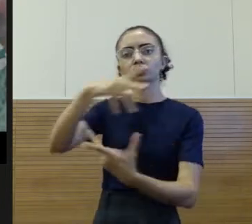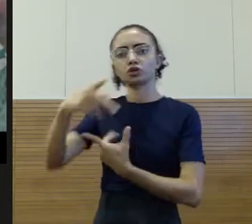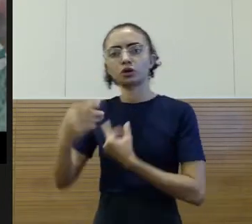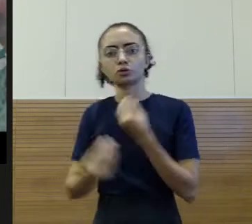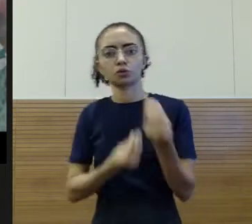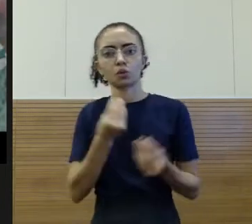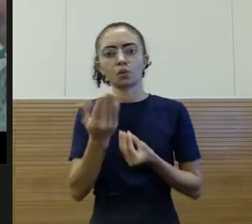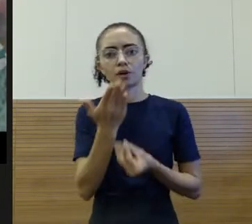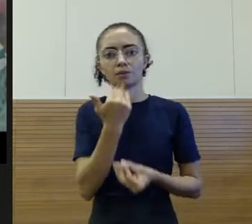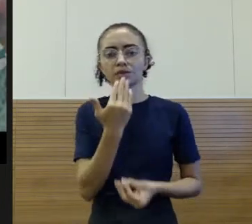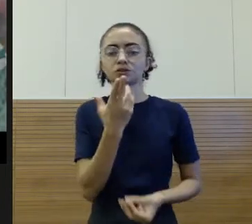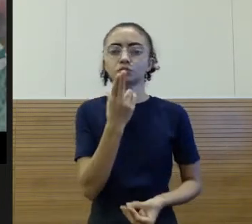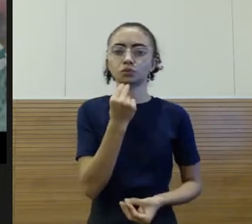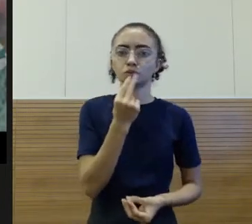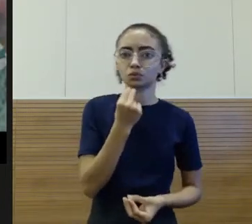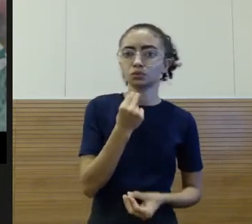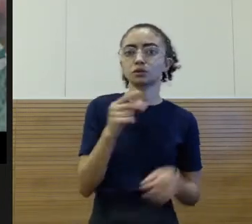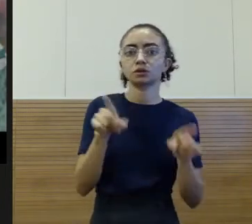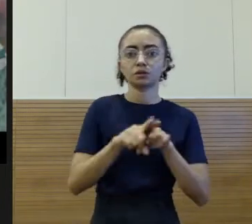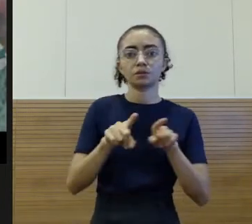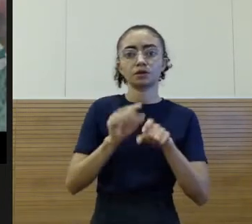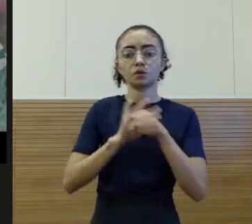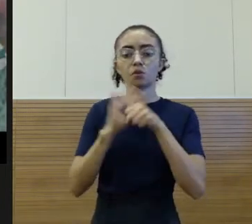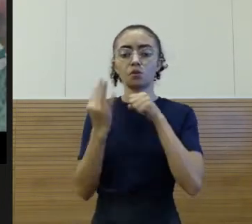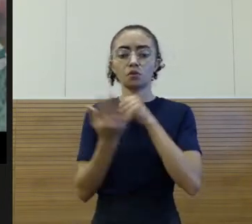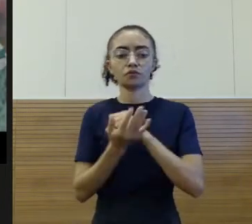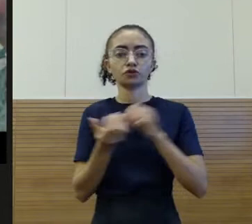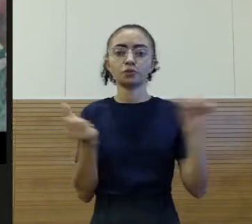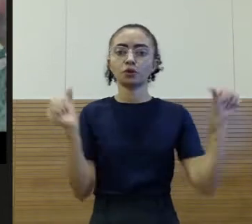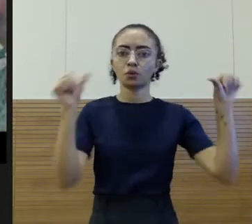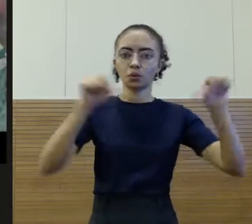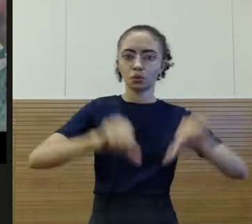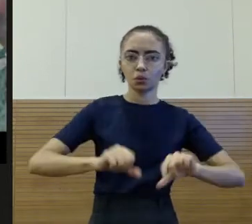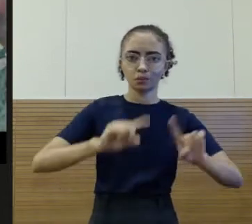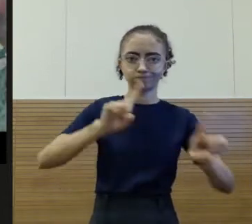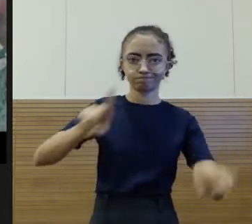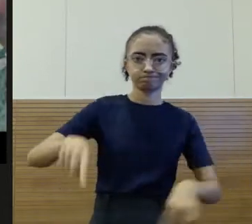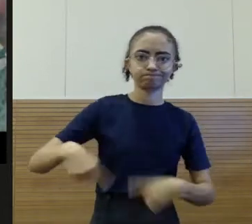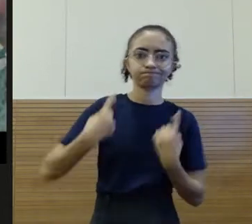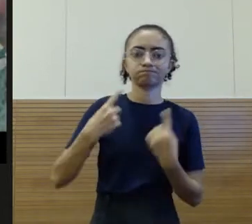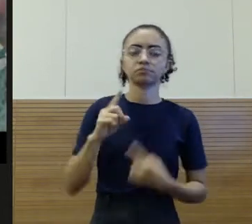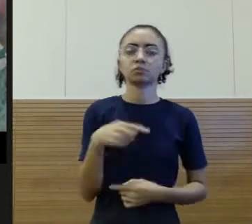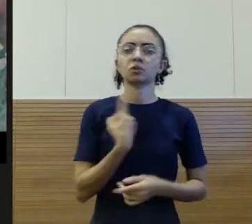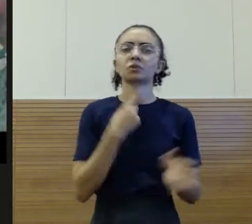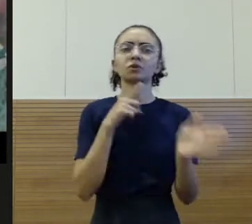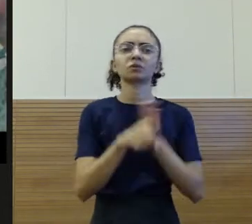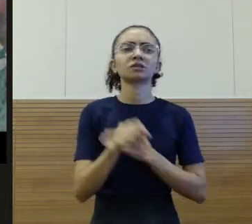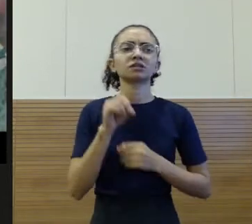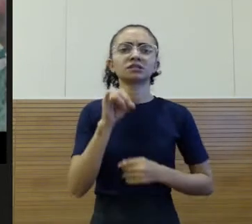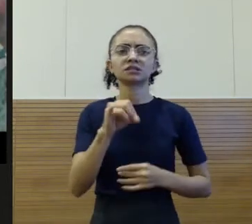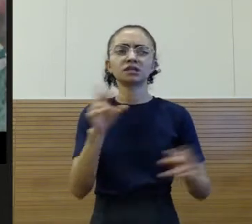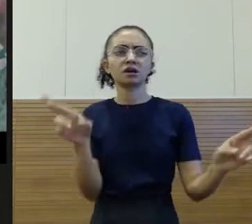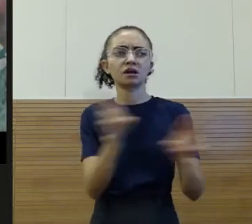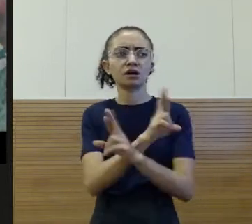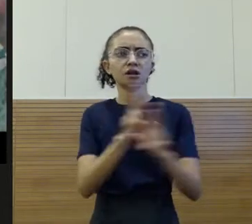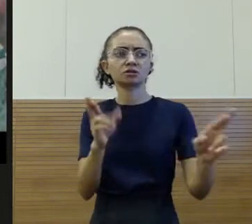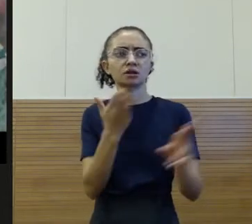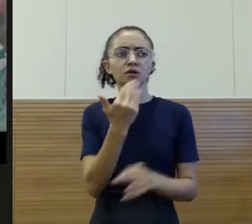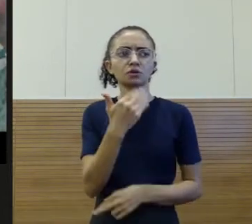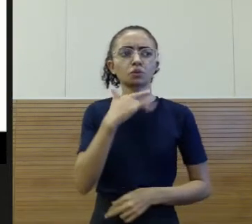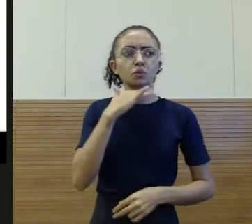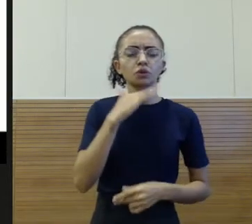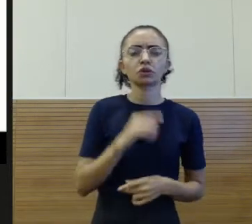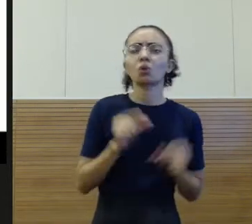onde a COVID exacerbou os desafios, e nós nos fazemos a pergunta: se tudo isso tem a ver com a má alimentação, que é, então,